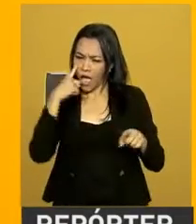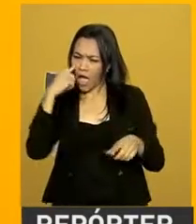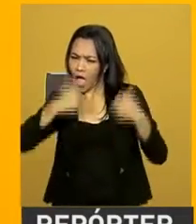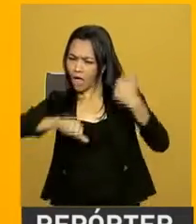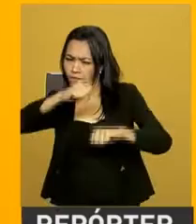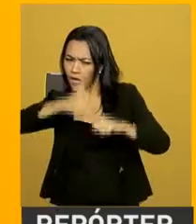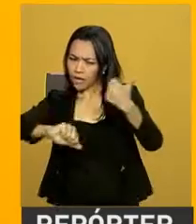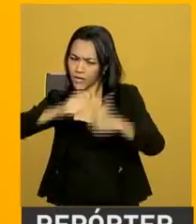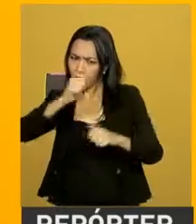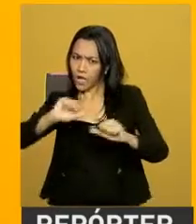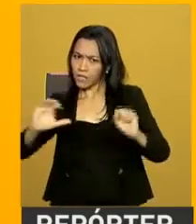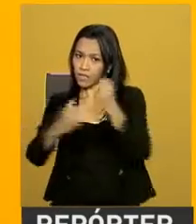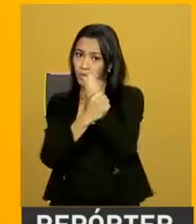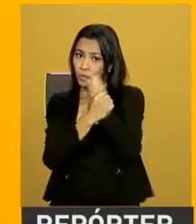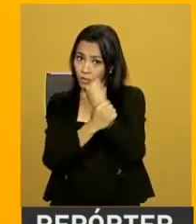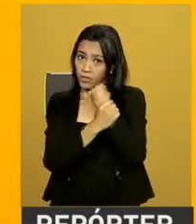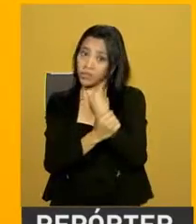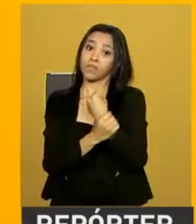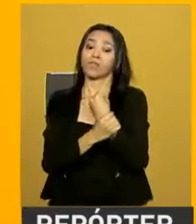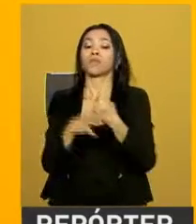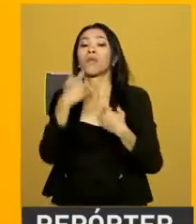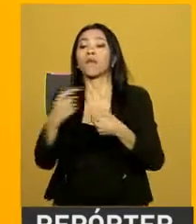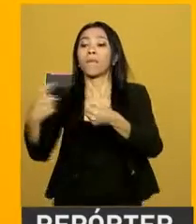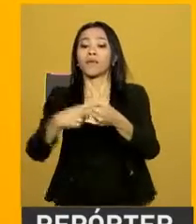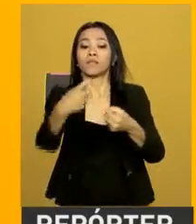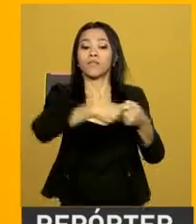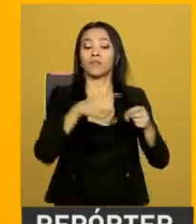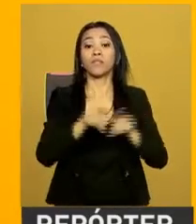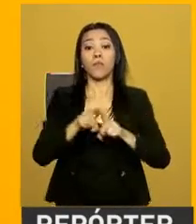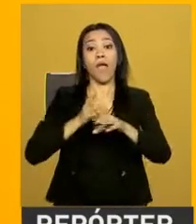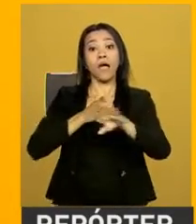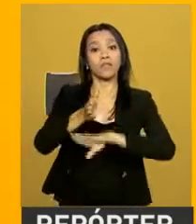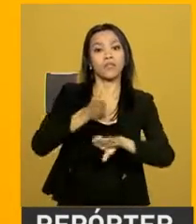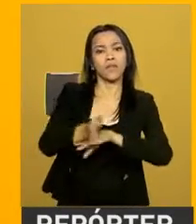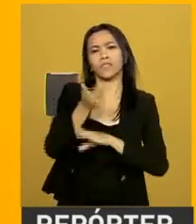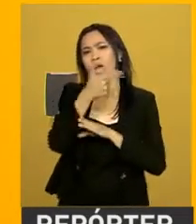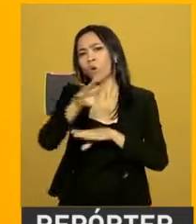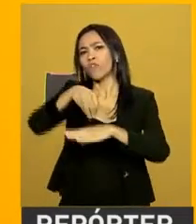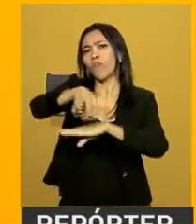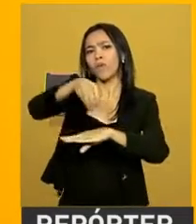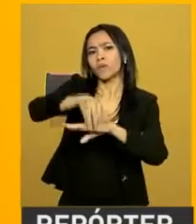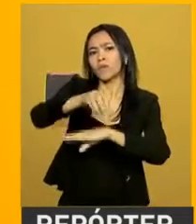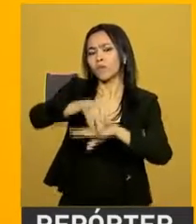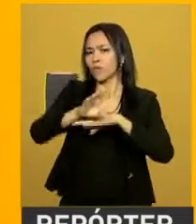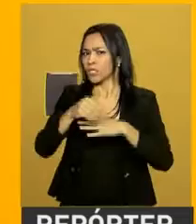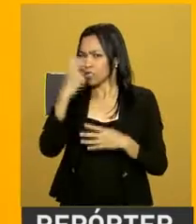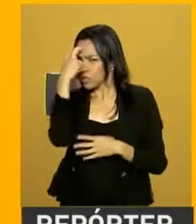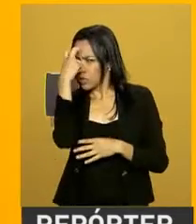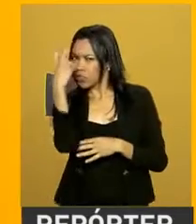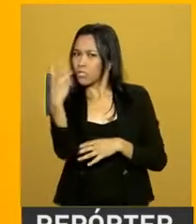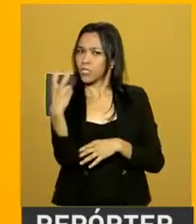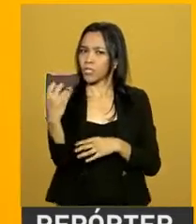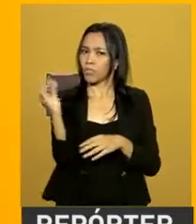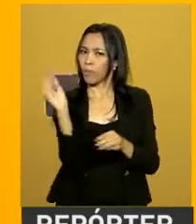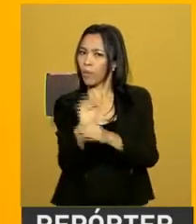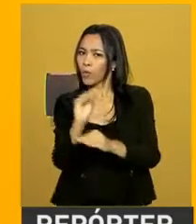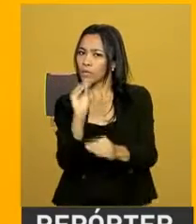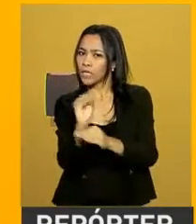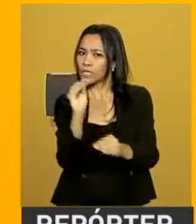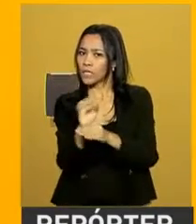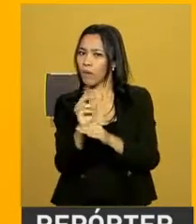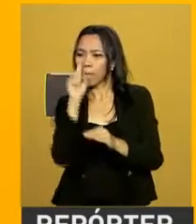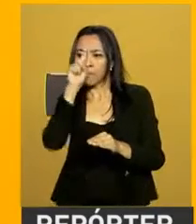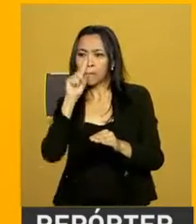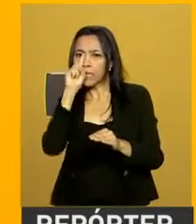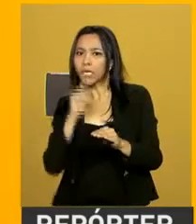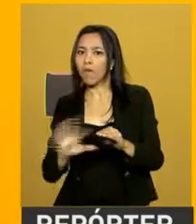do software da empresa pelos parceiros o acesso a outras informações com foco em inteligência proteção contra ameaças